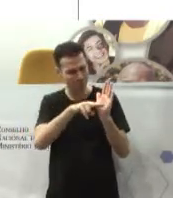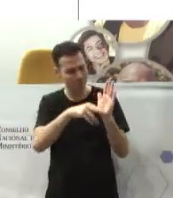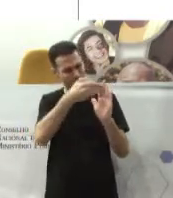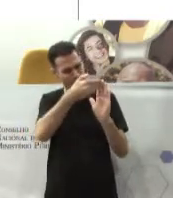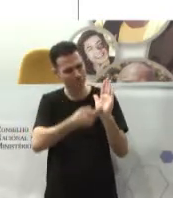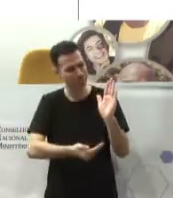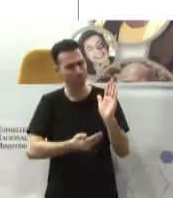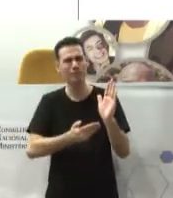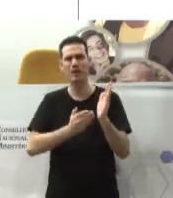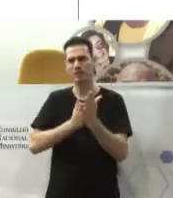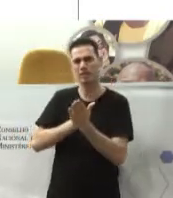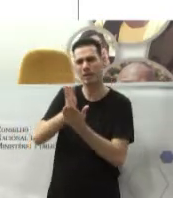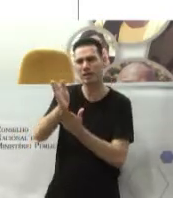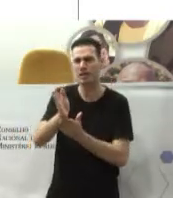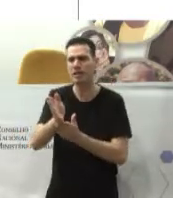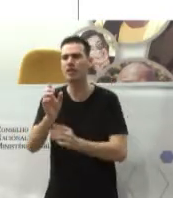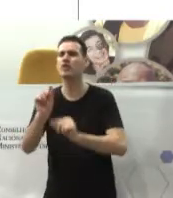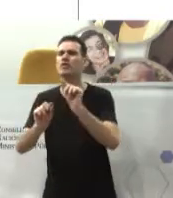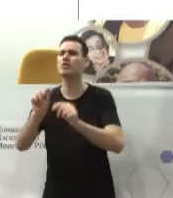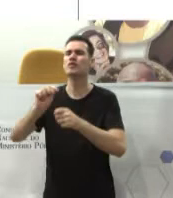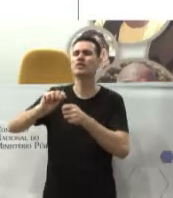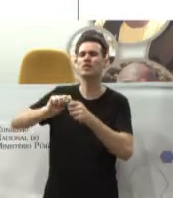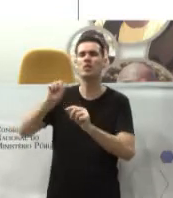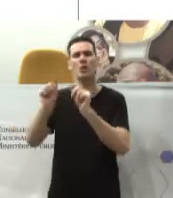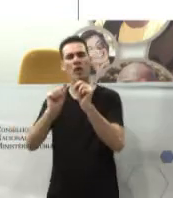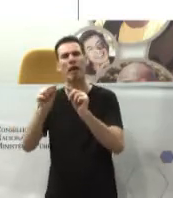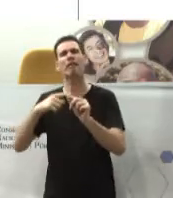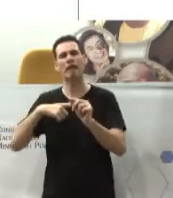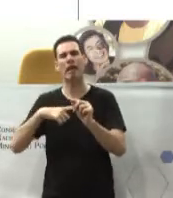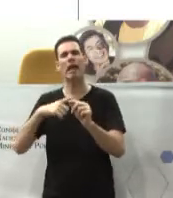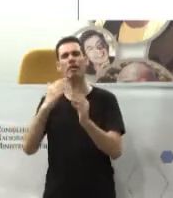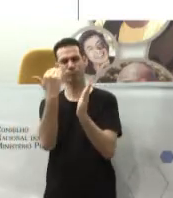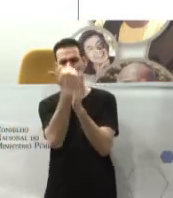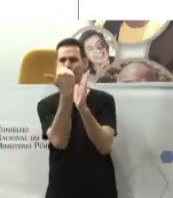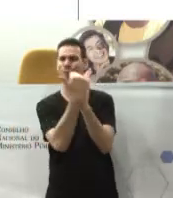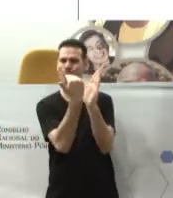e ações absolutamente coerentes, absolutamente